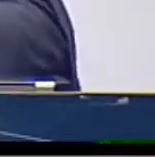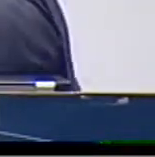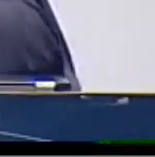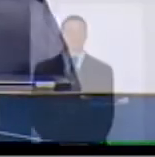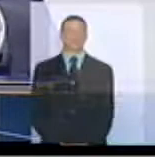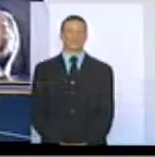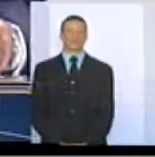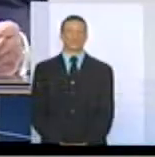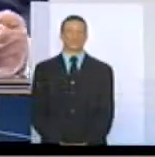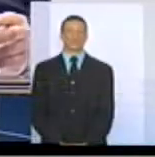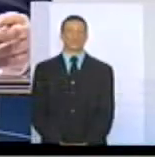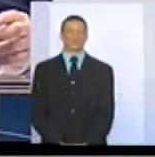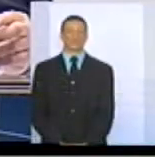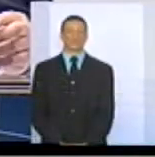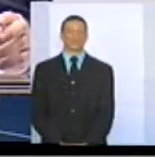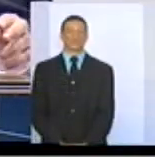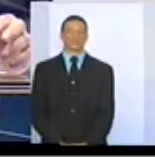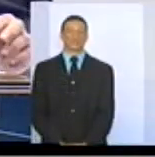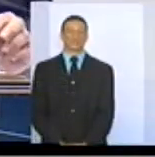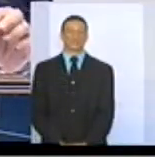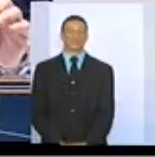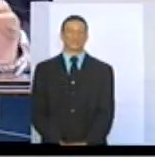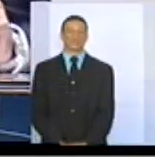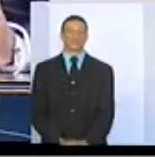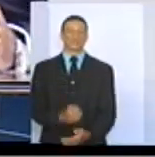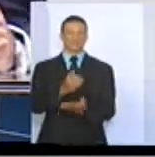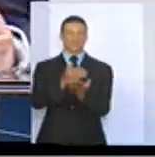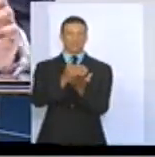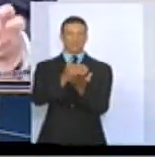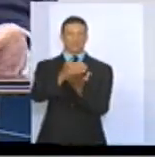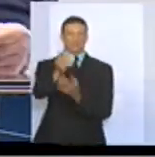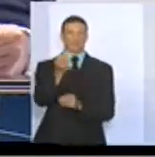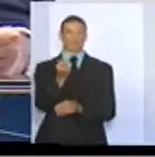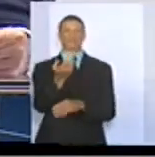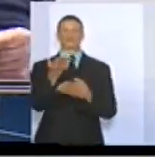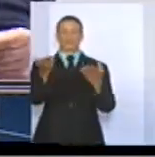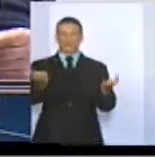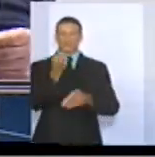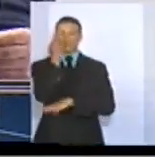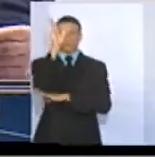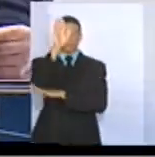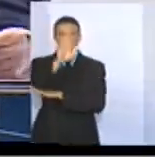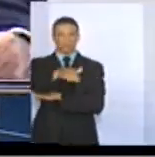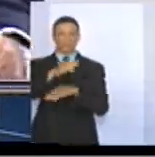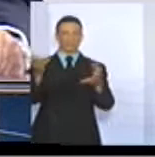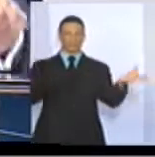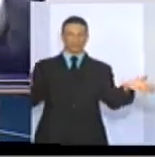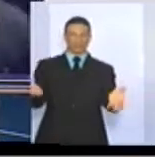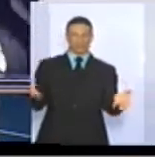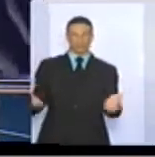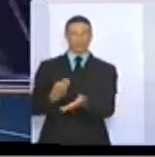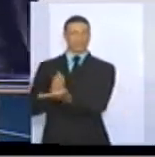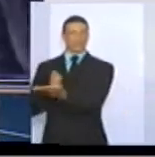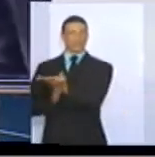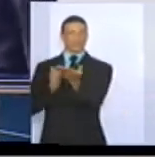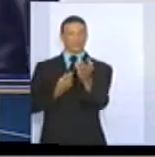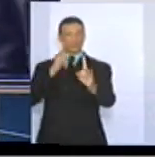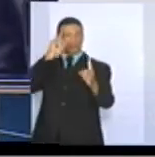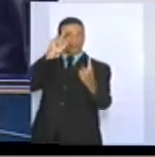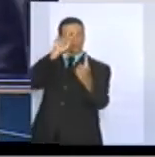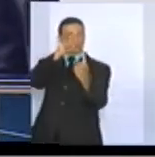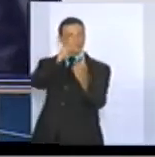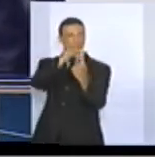esclarecer a tantos quantos aqui vieram que o objetivo da